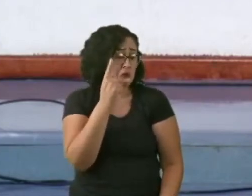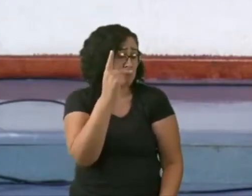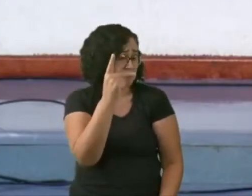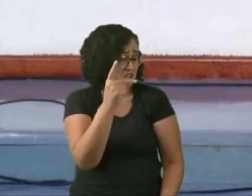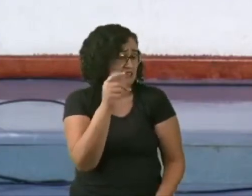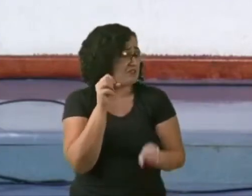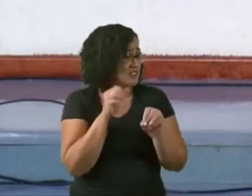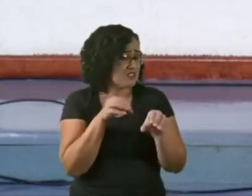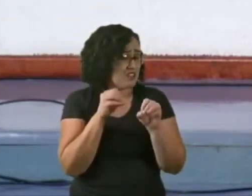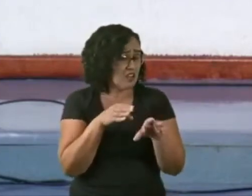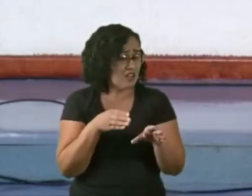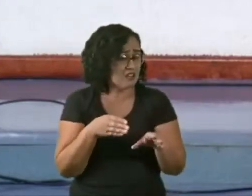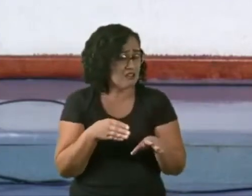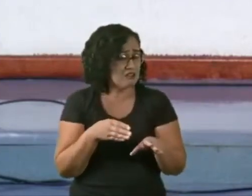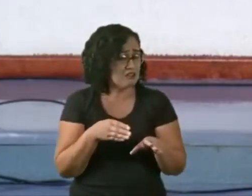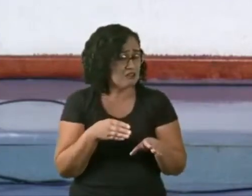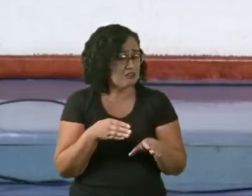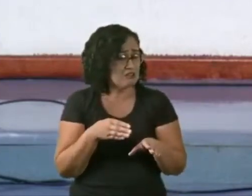iriam acontecer.